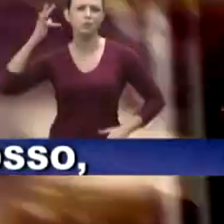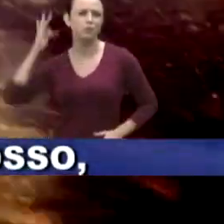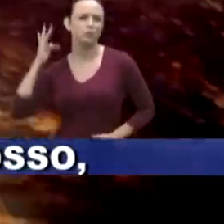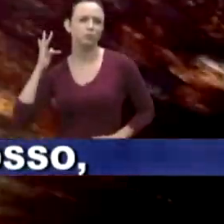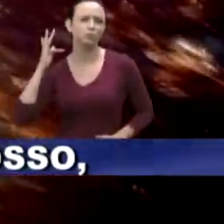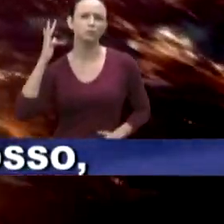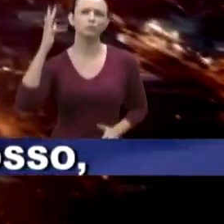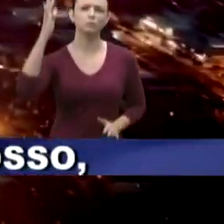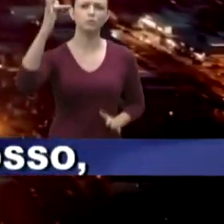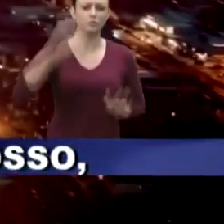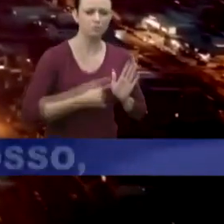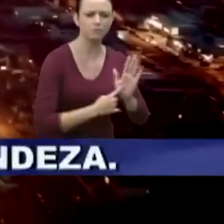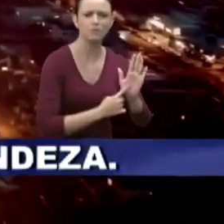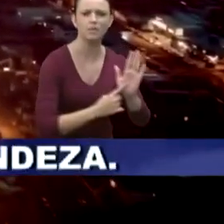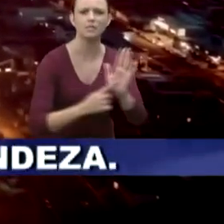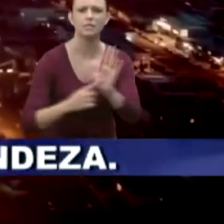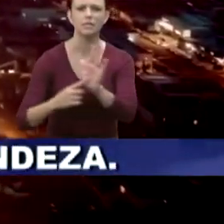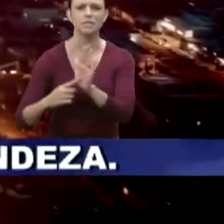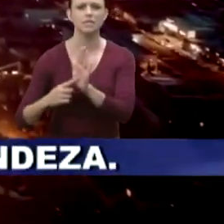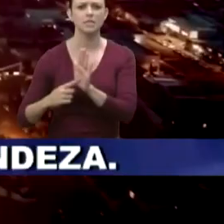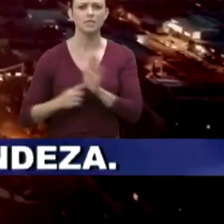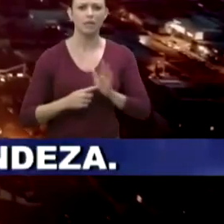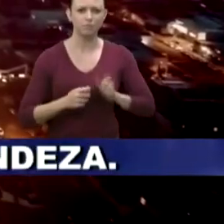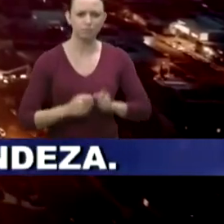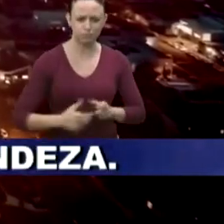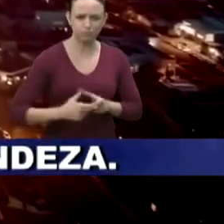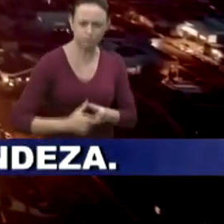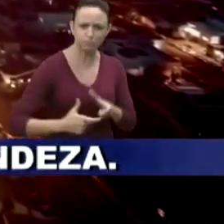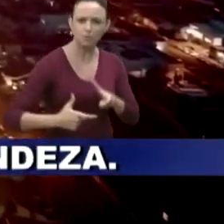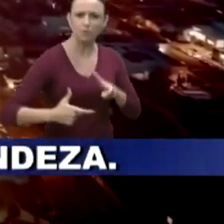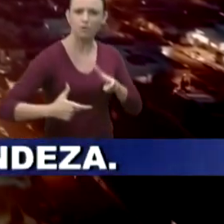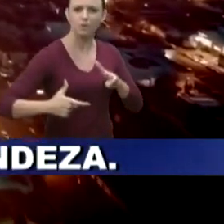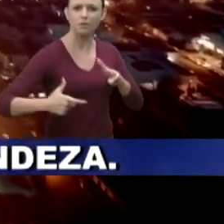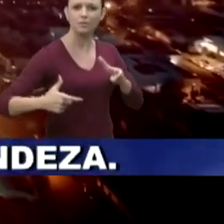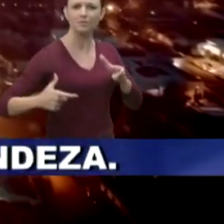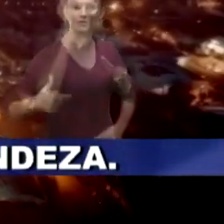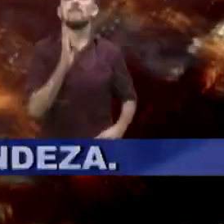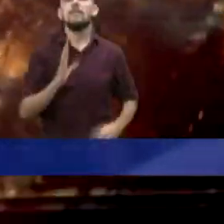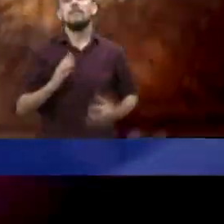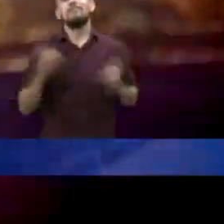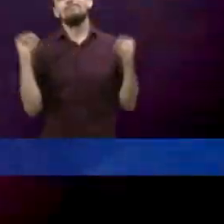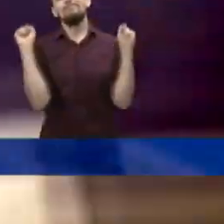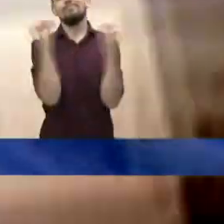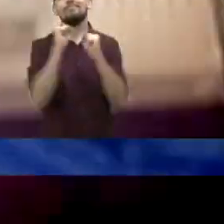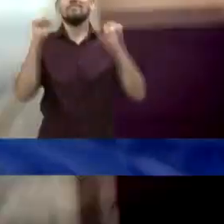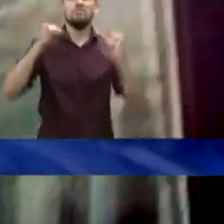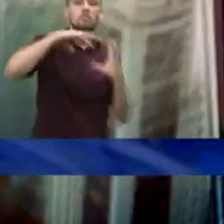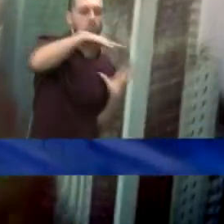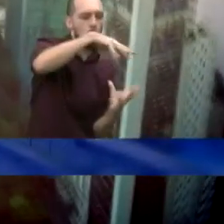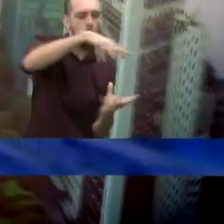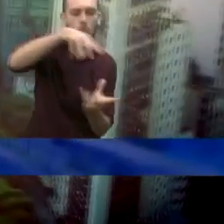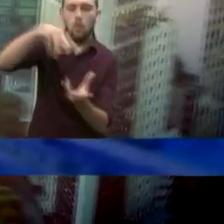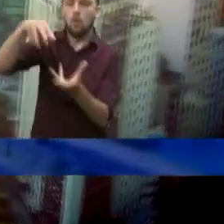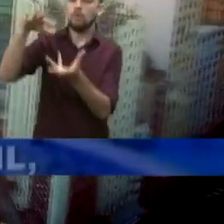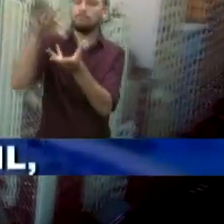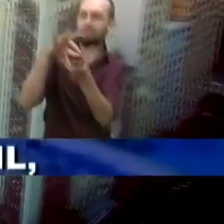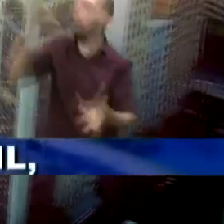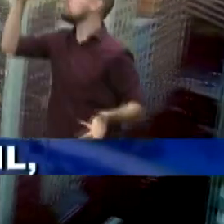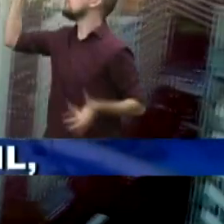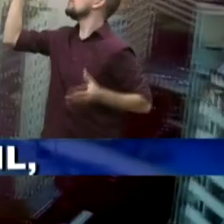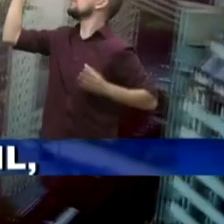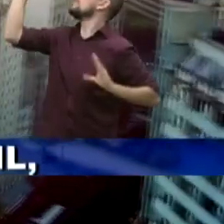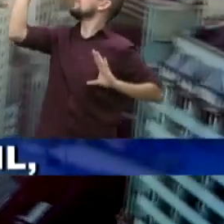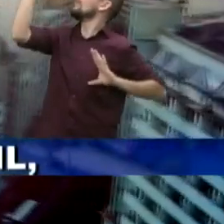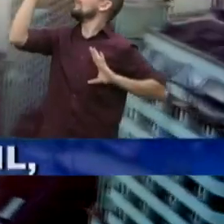do colosso. E o teu futuro esperas a grandeza, terra adorada.